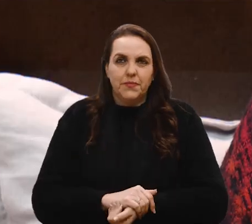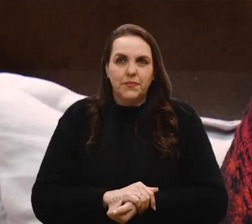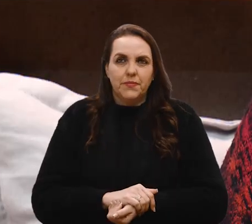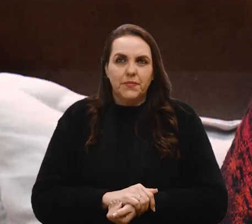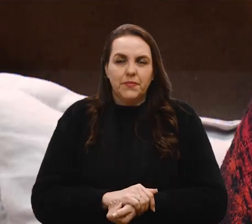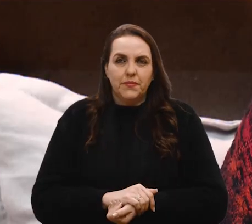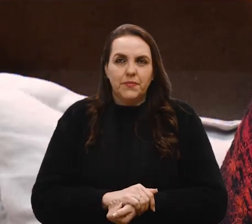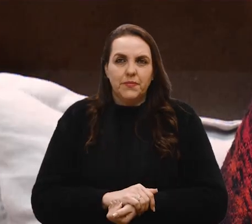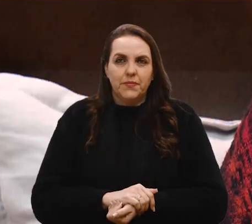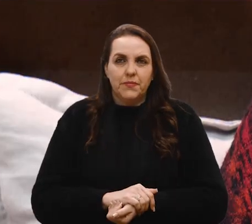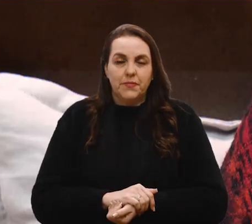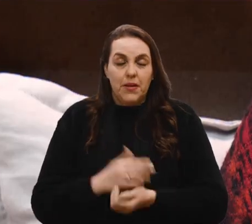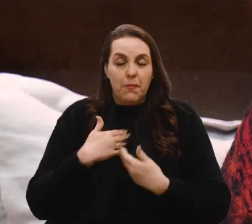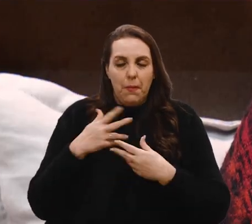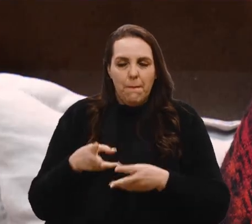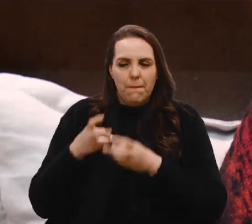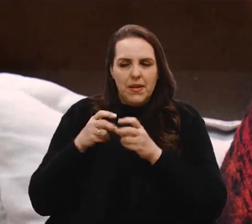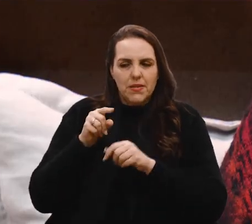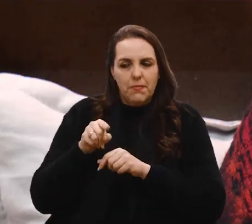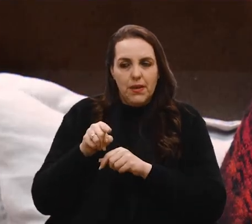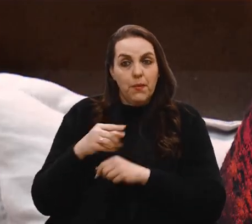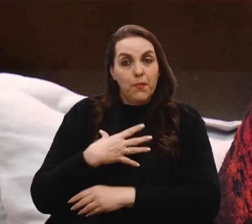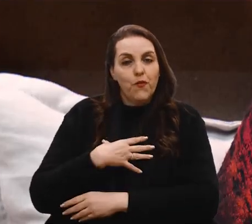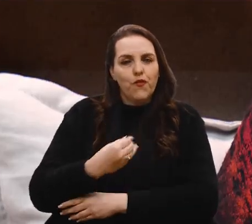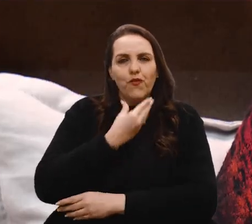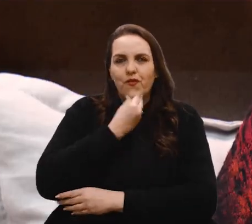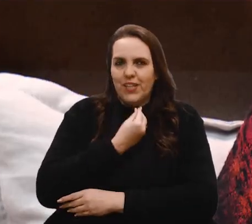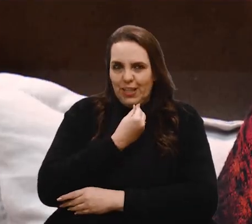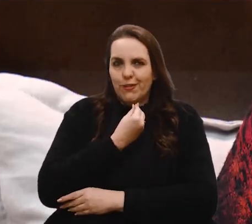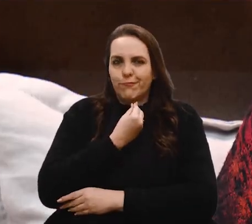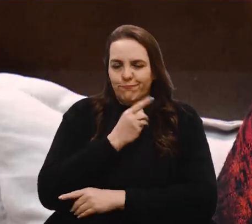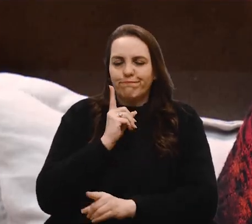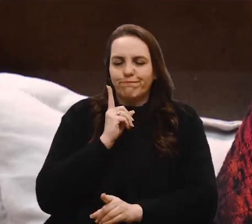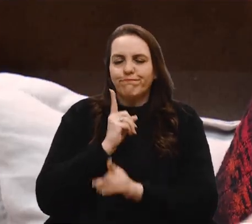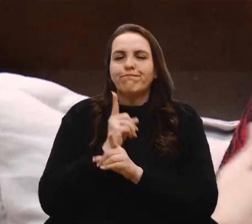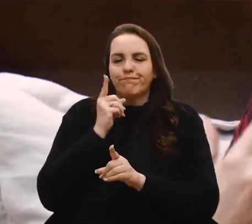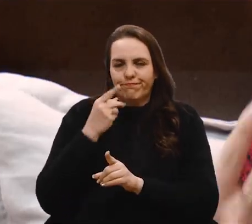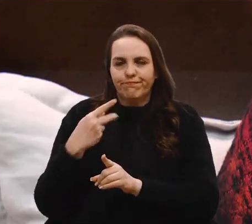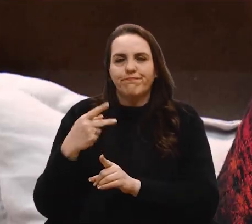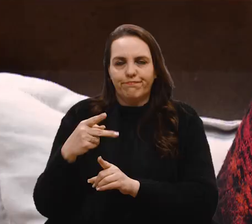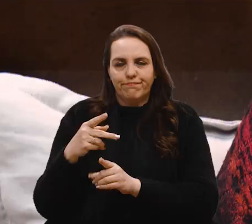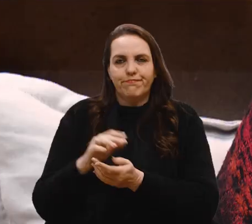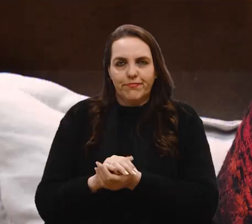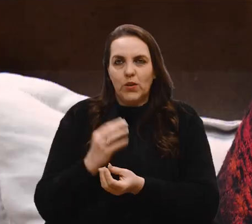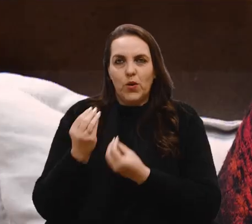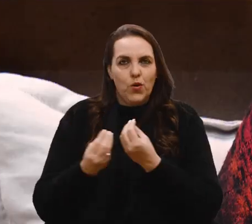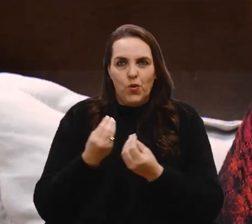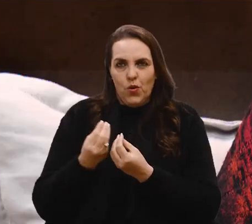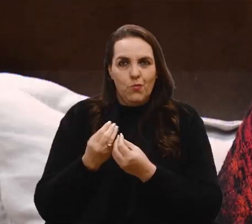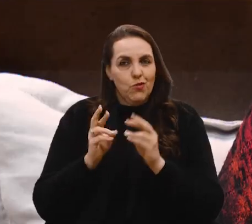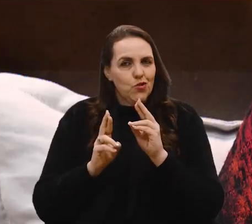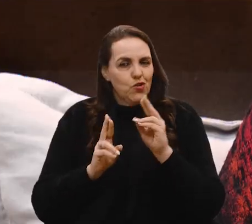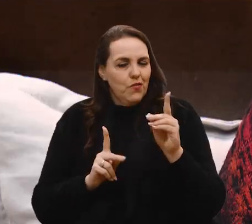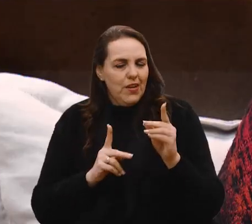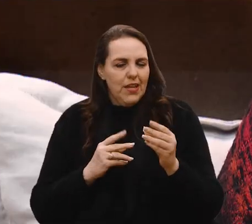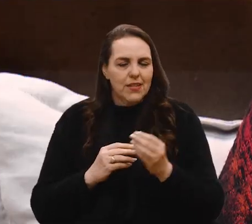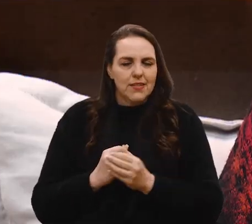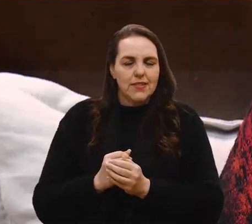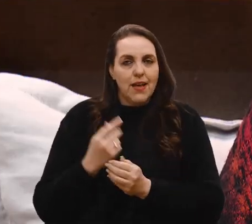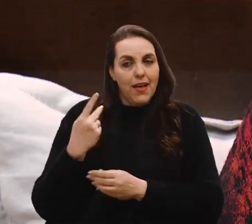então, veio para mim através do meu filho, né, quando a gente teve a identificação dele, vendo a diferença com